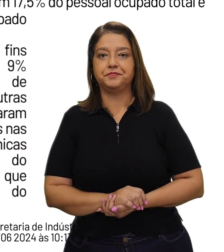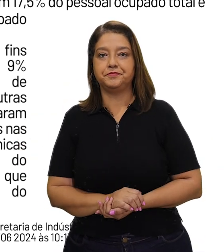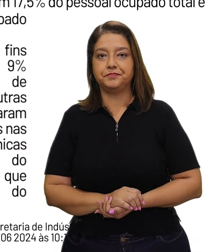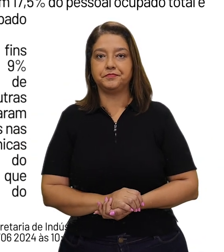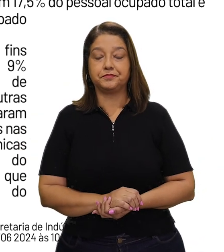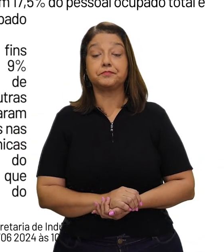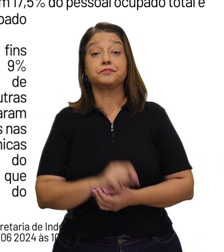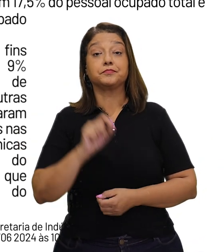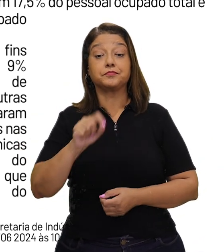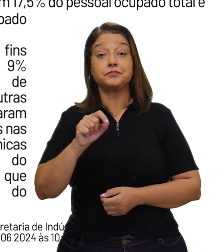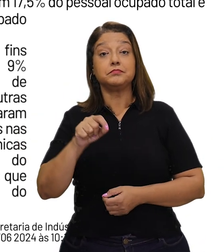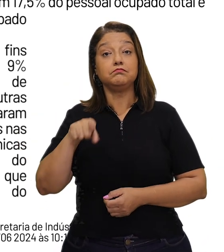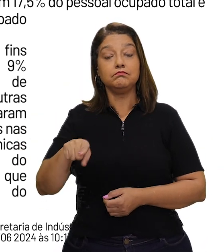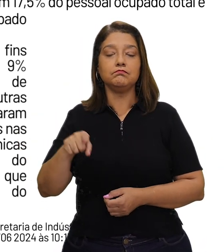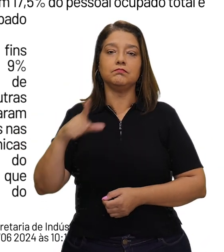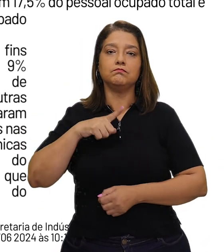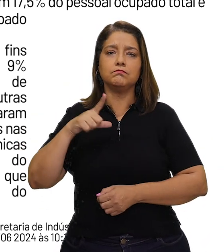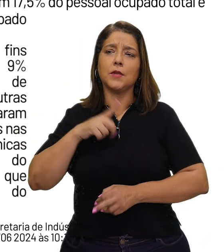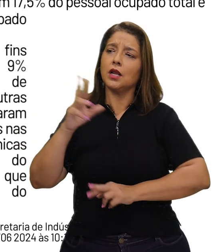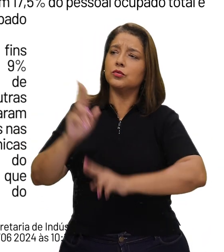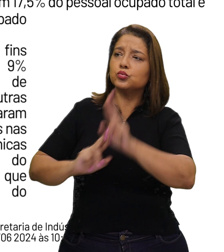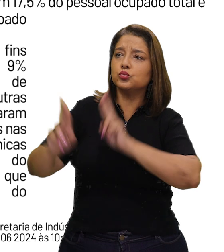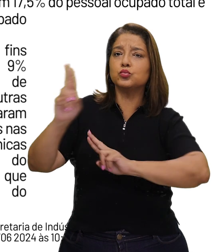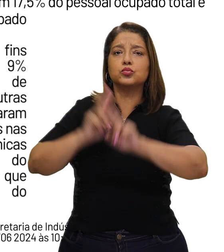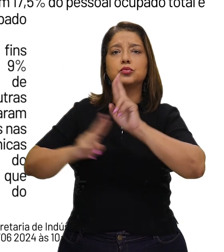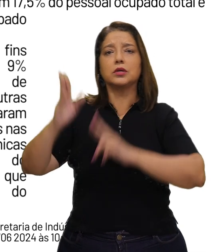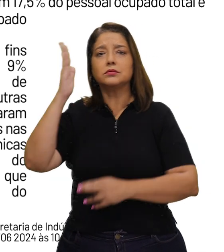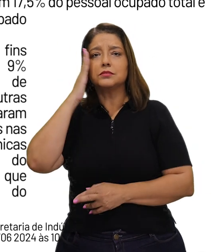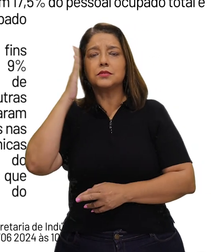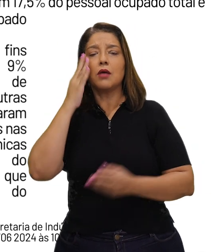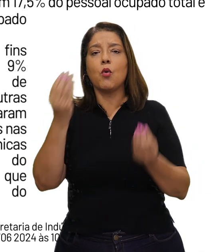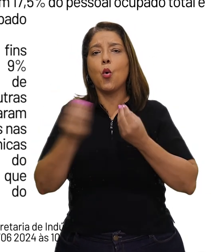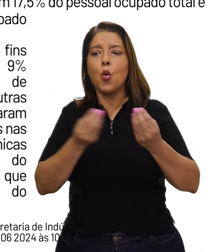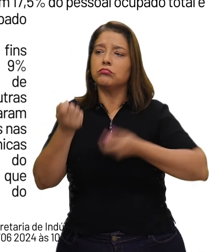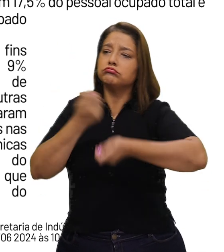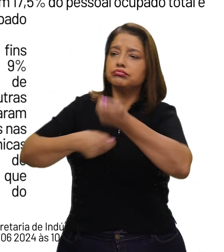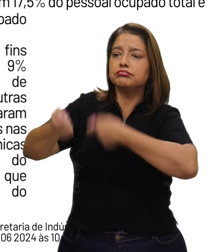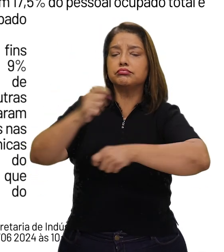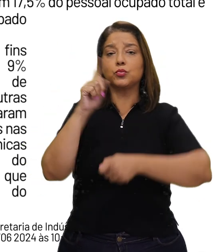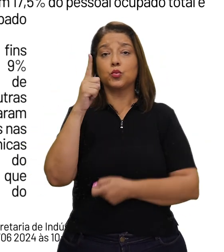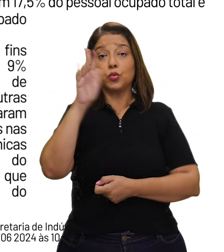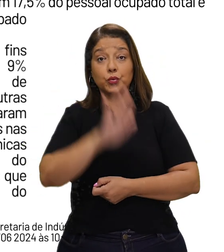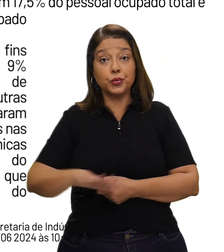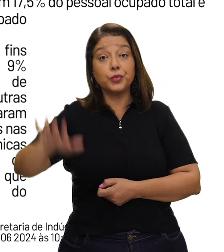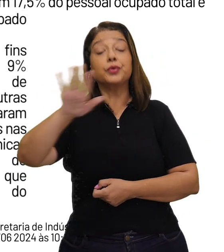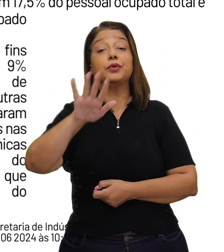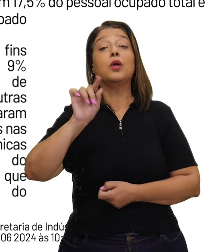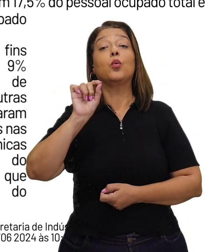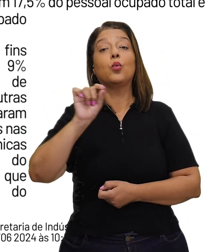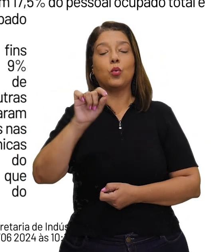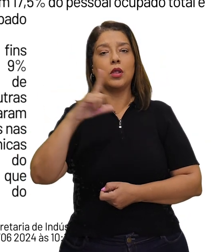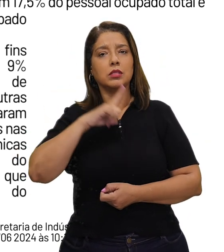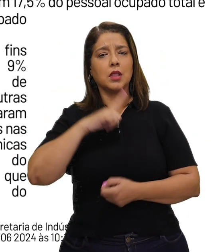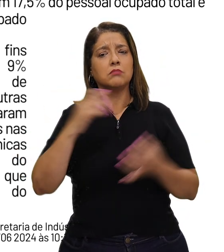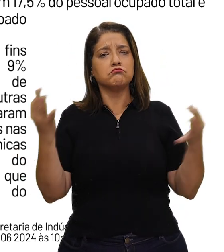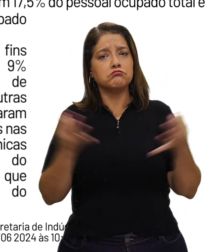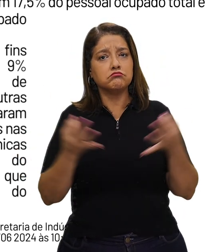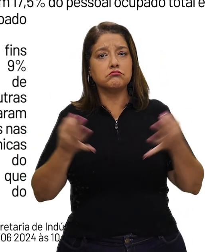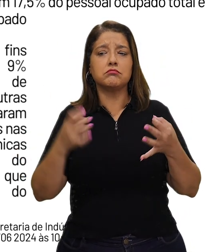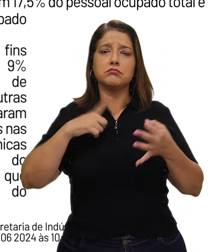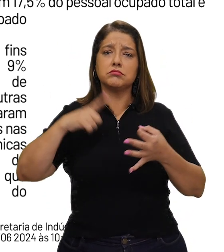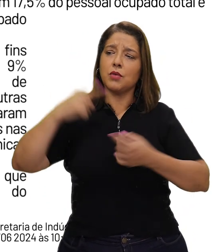Os resultados refletem a força do empreendedorismo goiano, a eficácia das políticas públicas